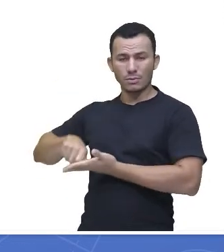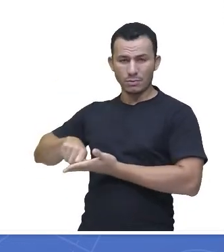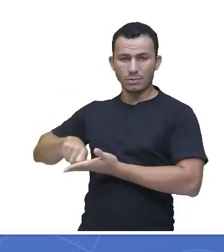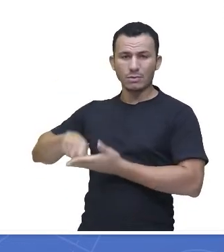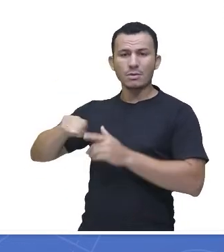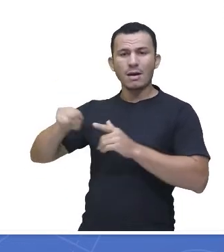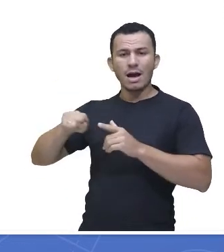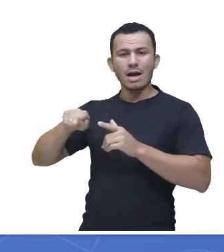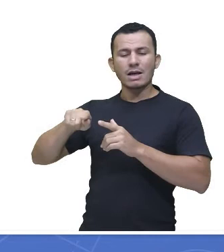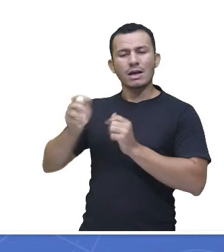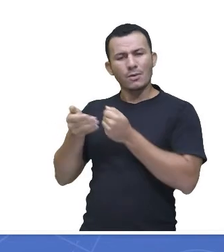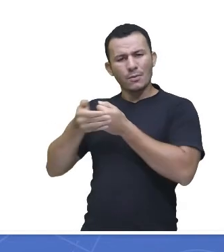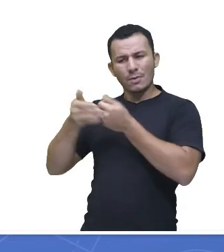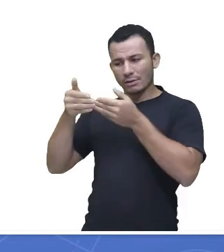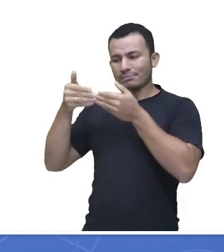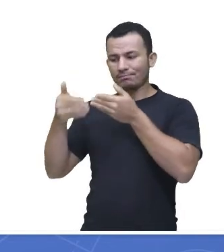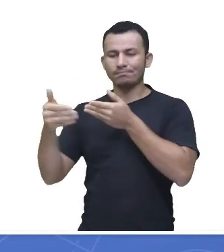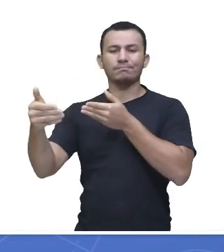frente, né, para poder